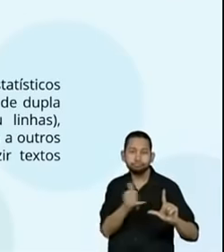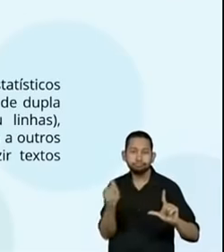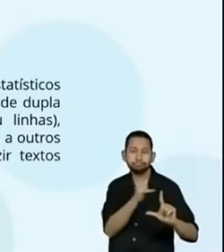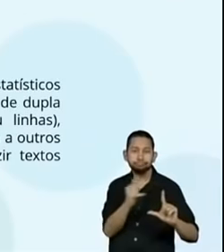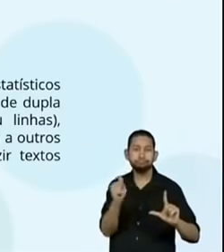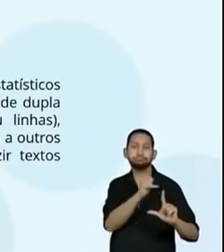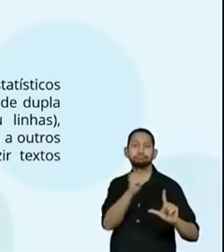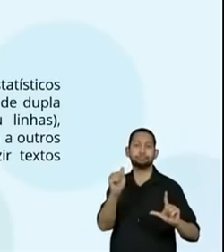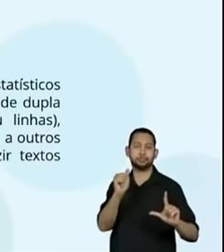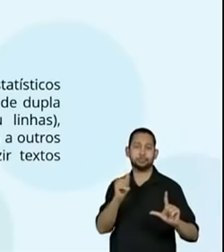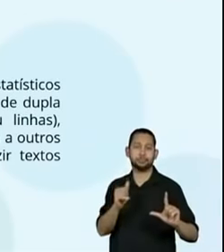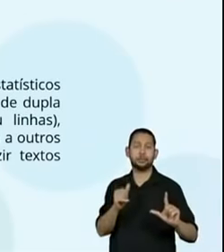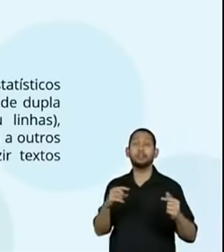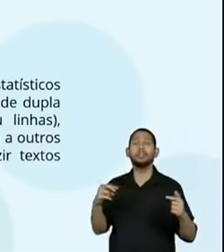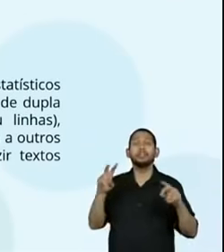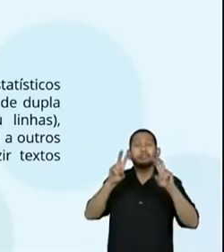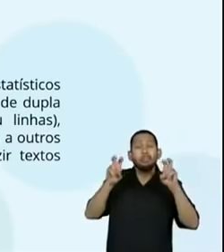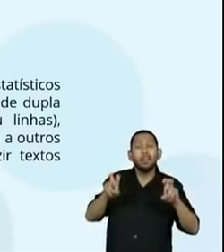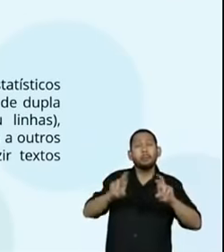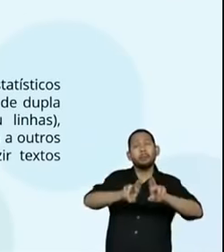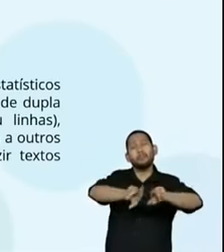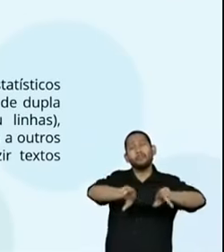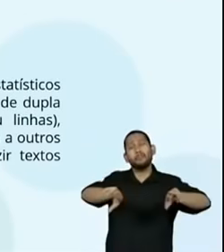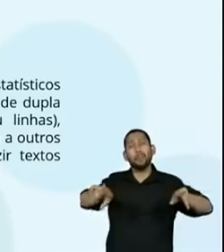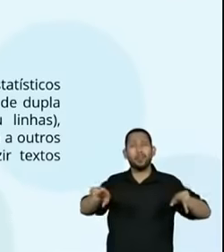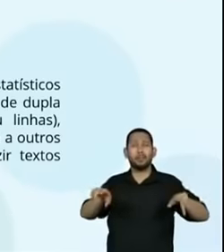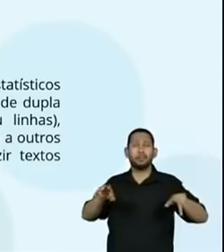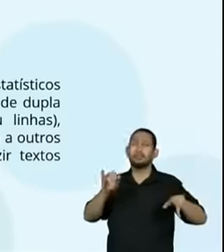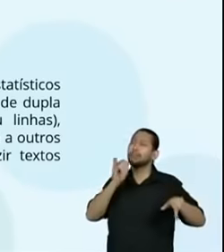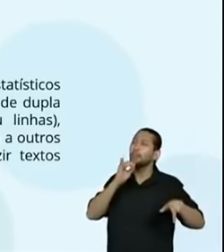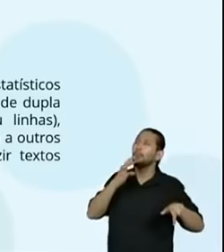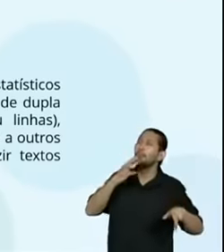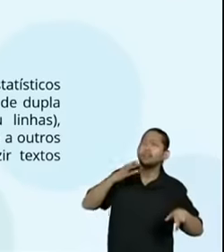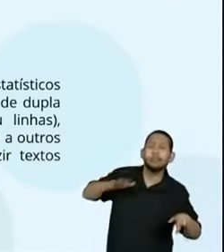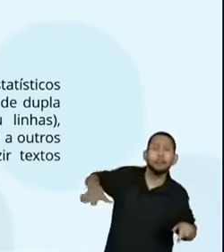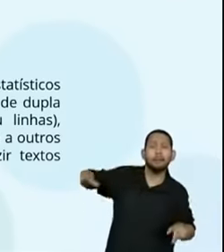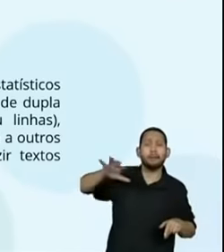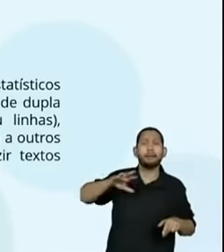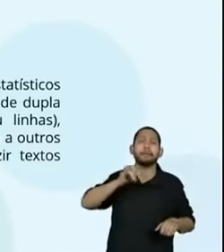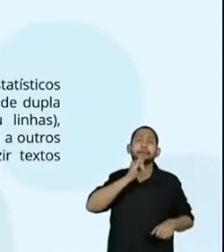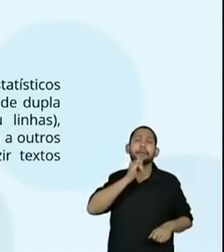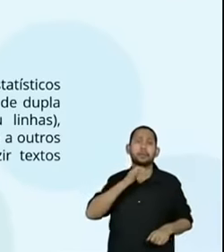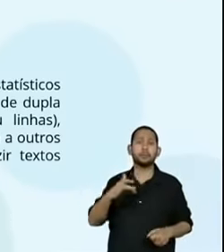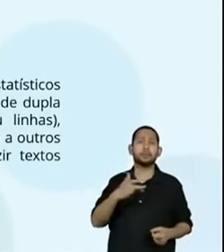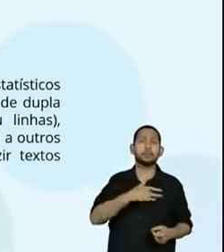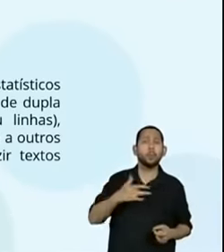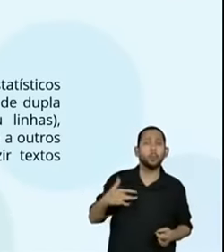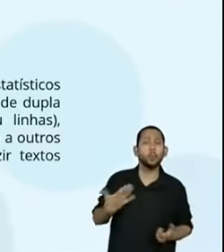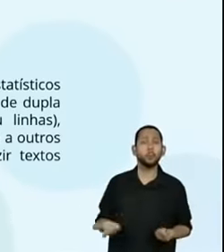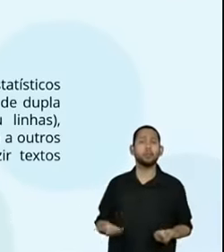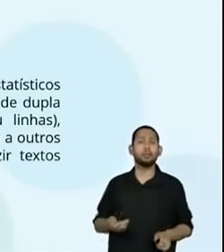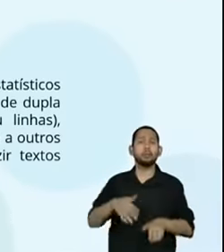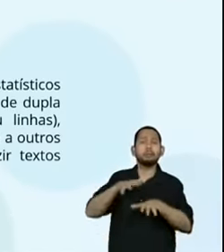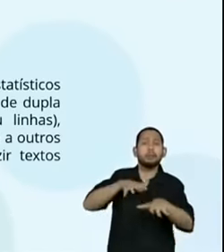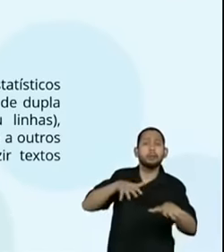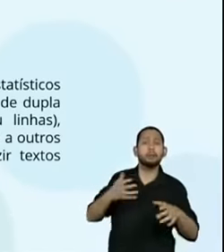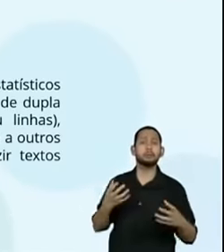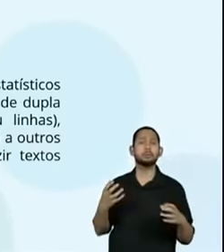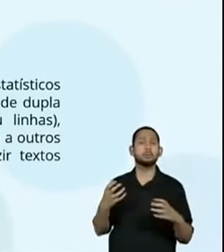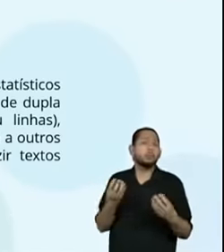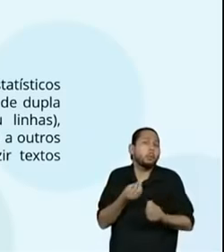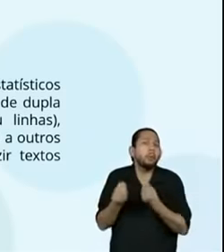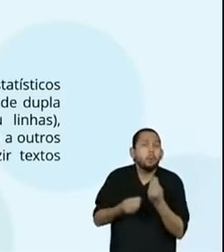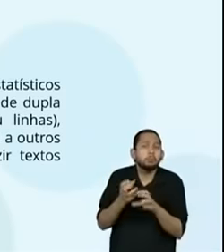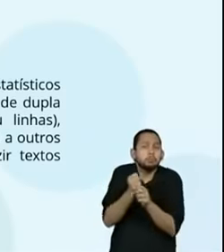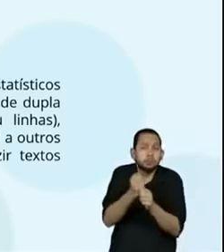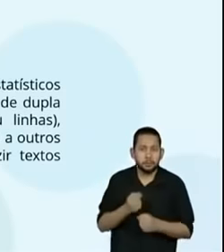do conhecimento ou a outros contextos, como saúde e trânsito, e produzir textos